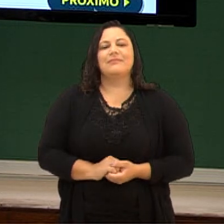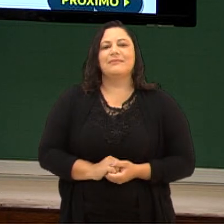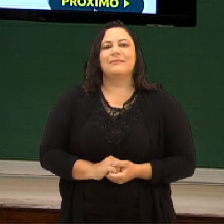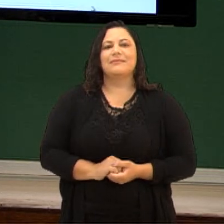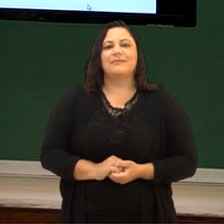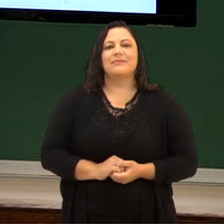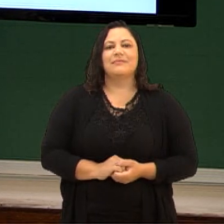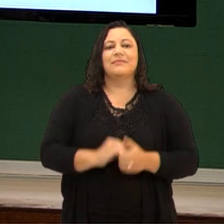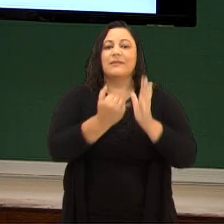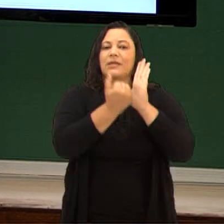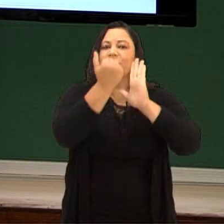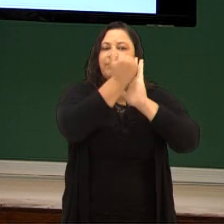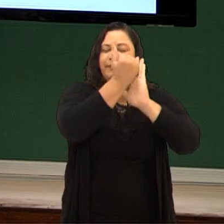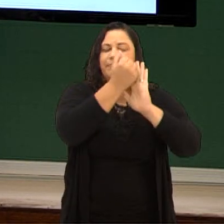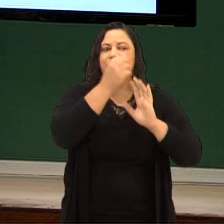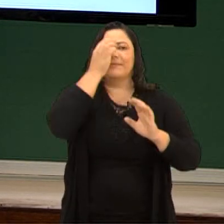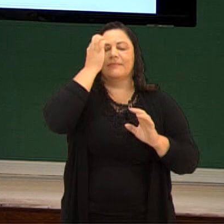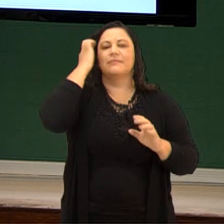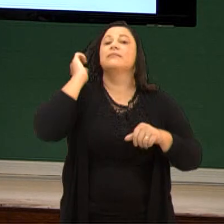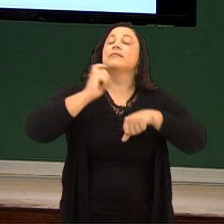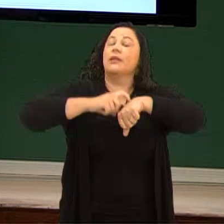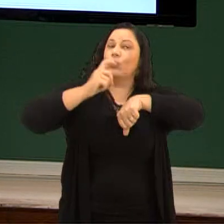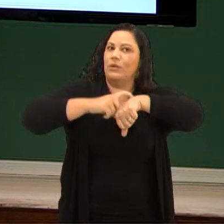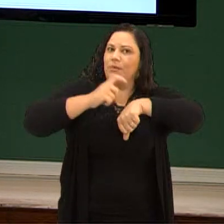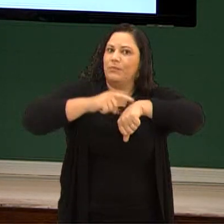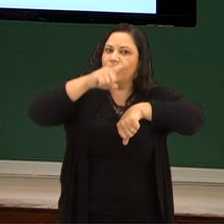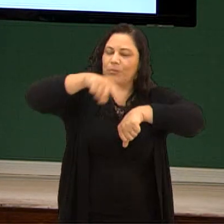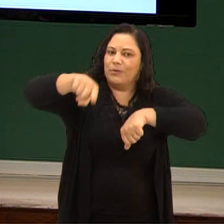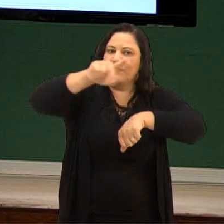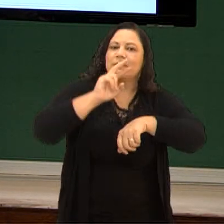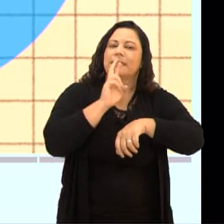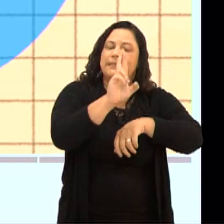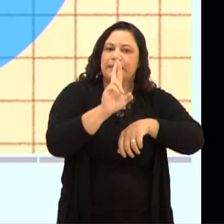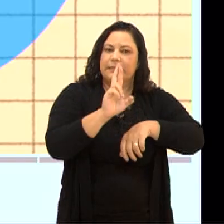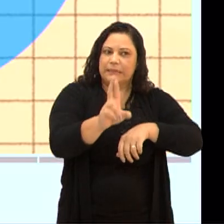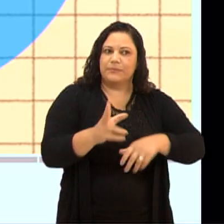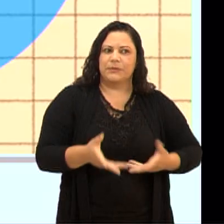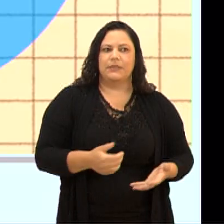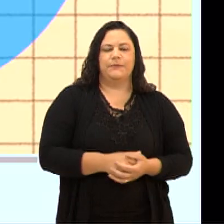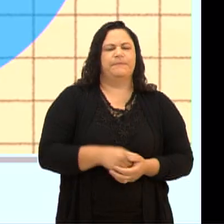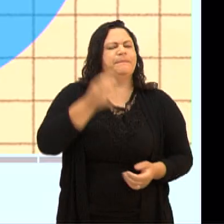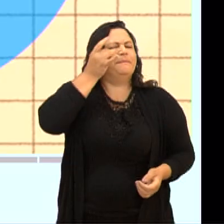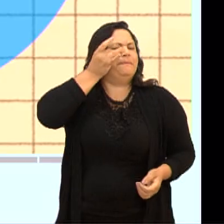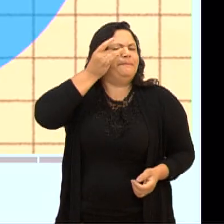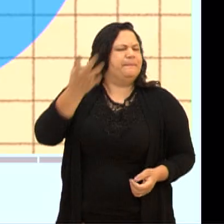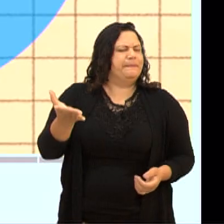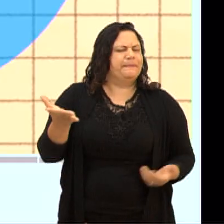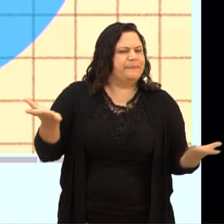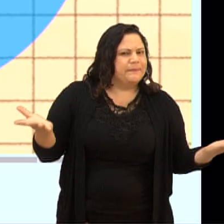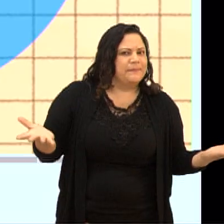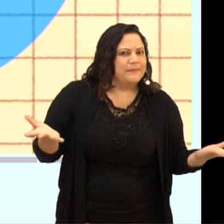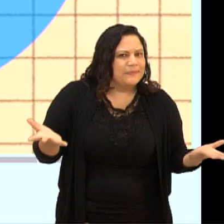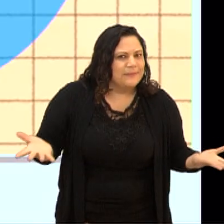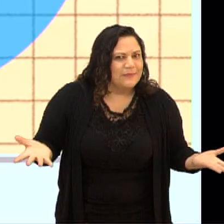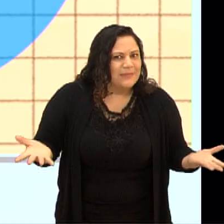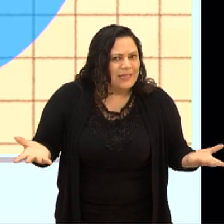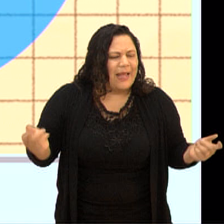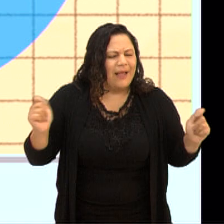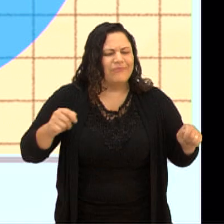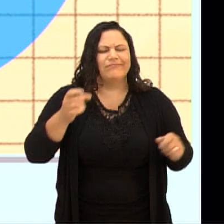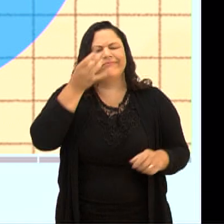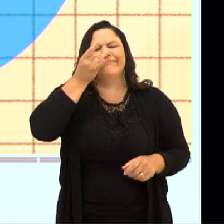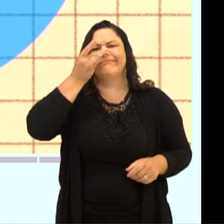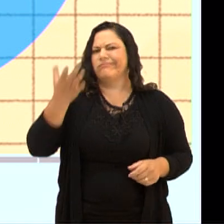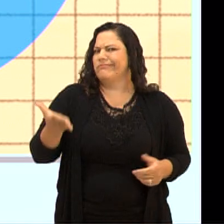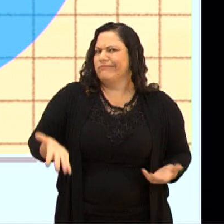próxima fase. A próxima fase, a professora vai dar um tempinho para vocês responderem. Só que essa aqui ficou muito fácil para vocês, né? Nossa, ficou muito